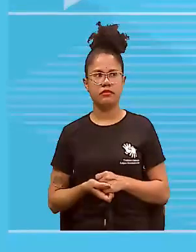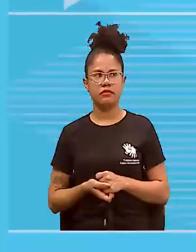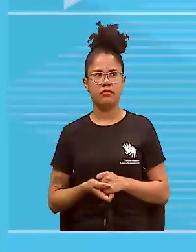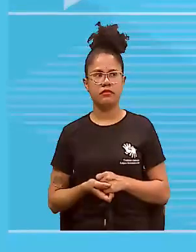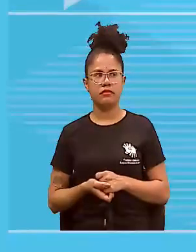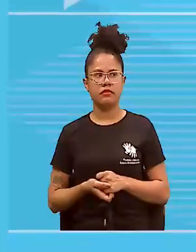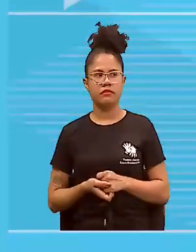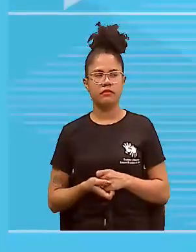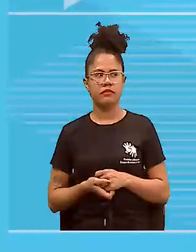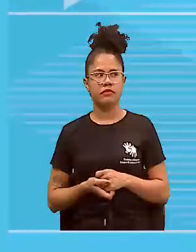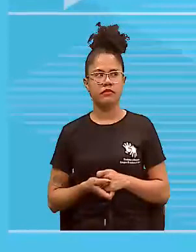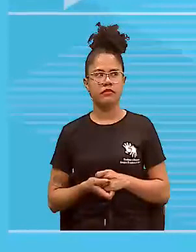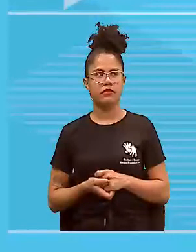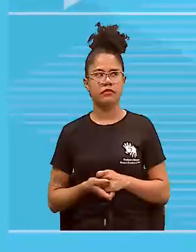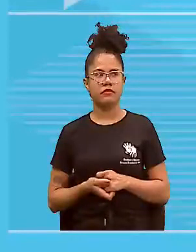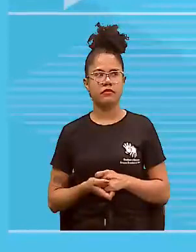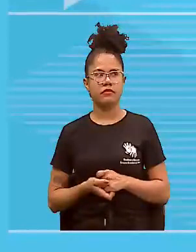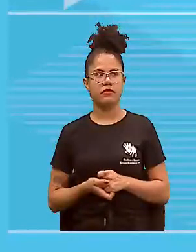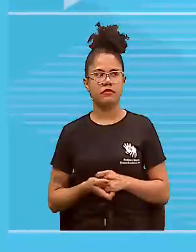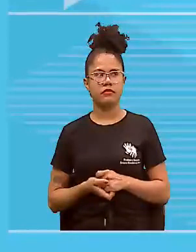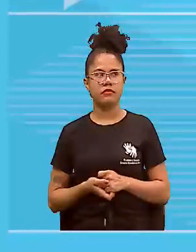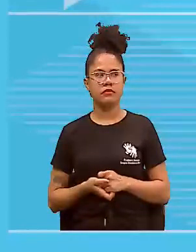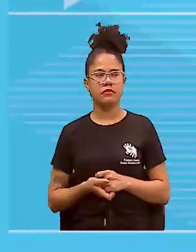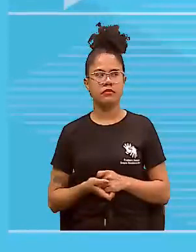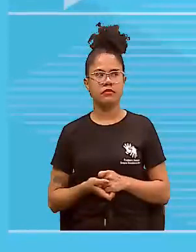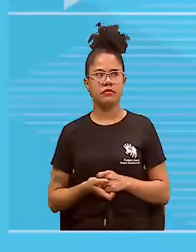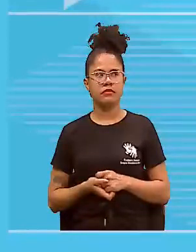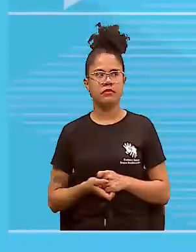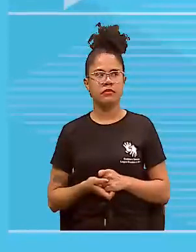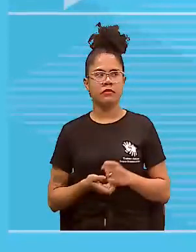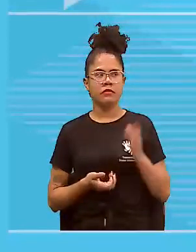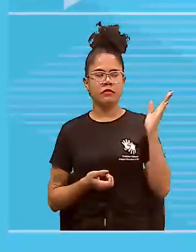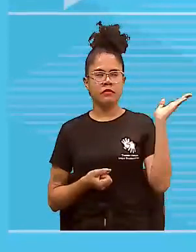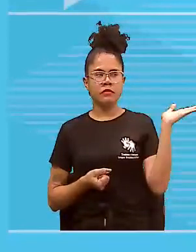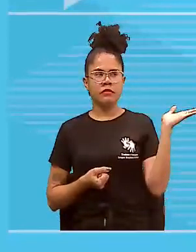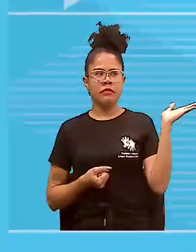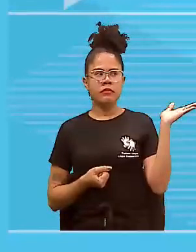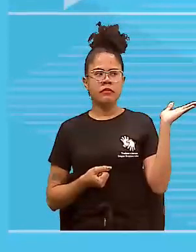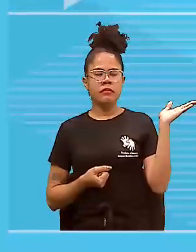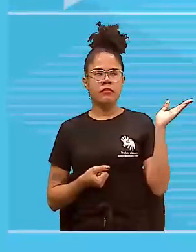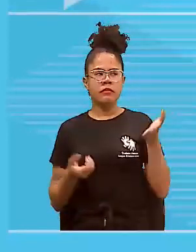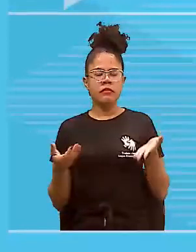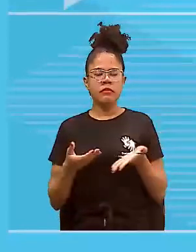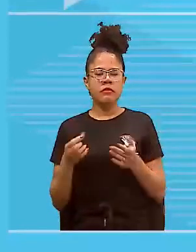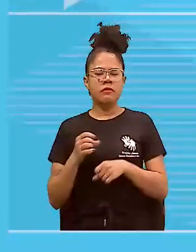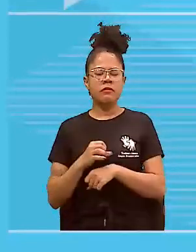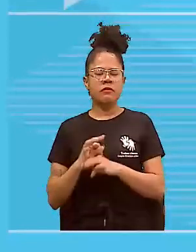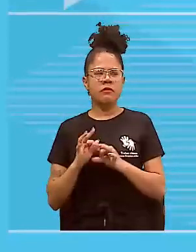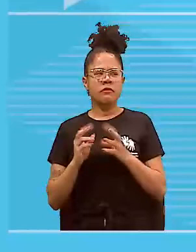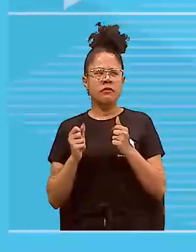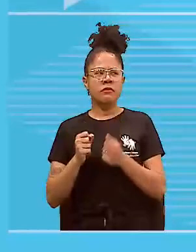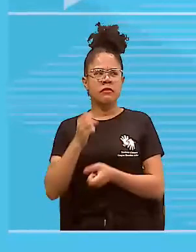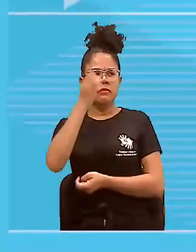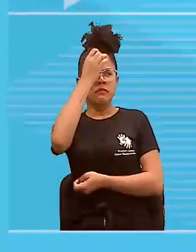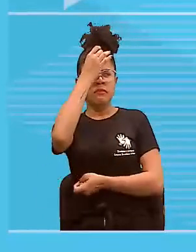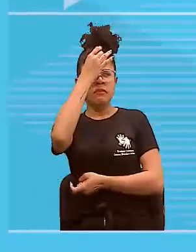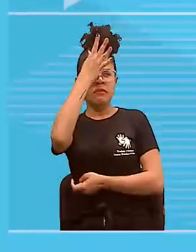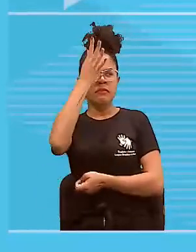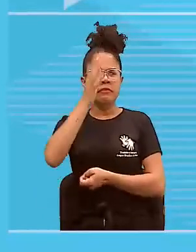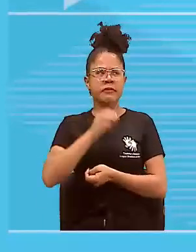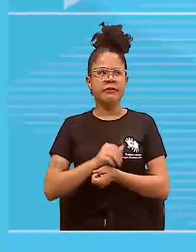olha as novidades aí os automóveis olha os eletros olha hoje tudo é mais fácil rápido e prático